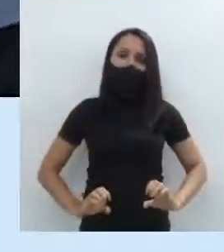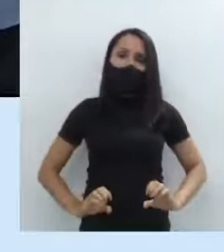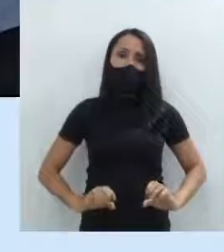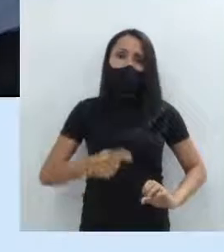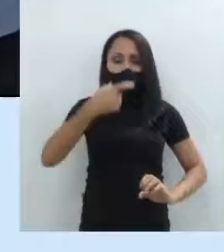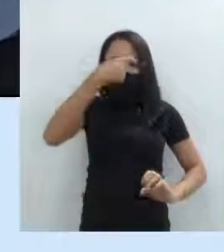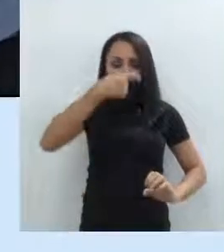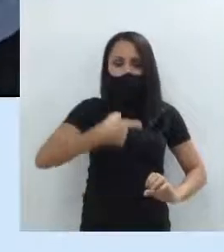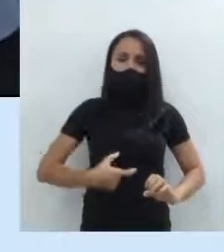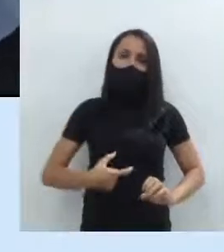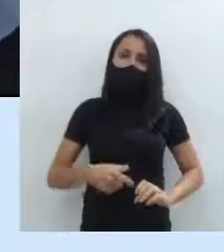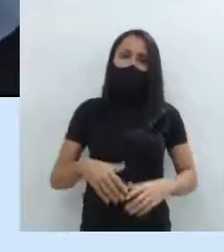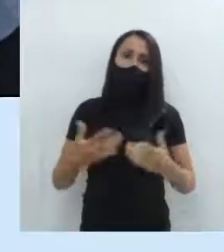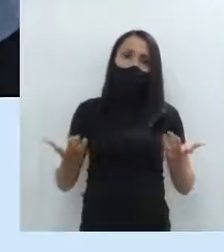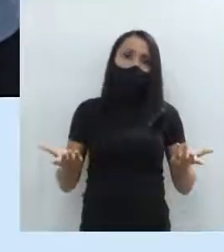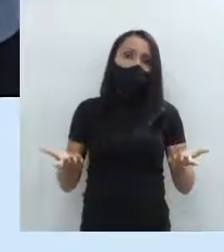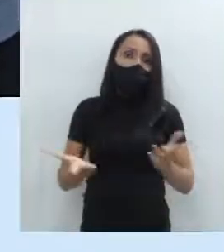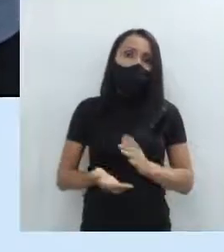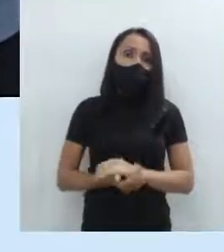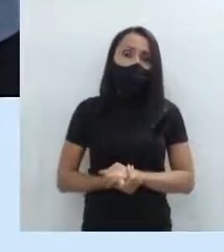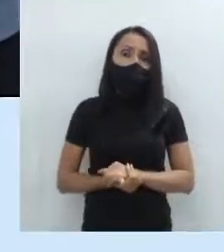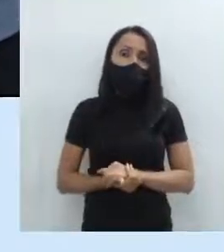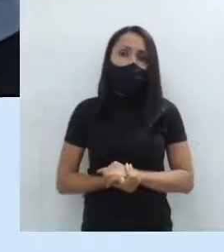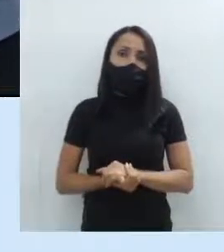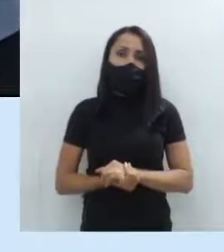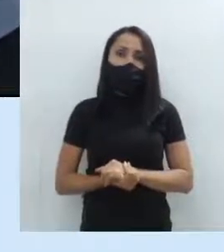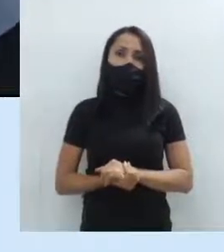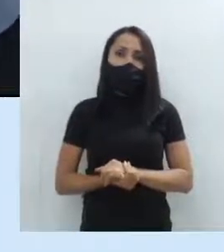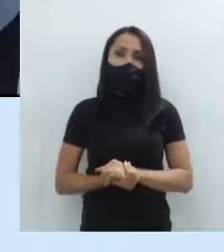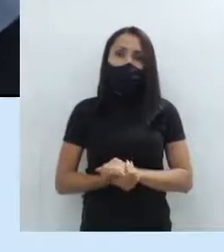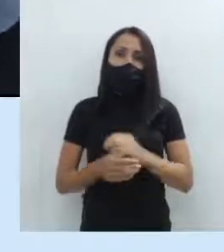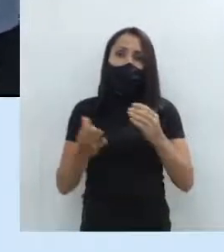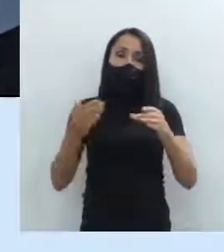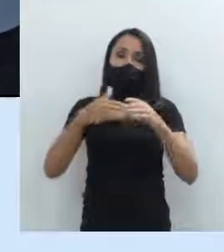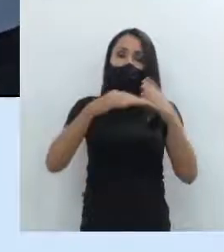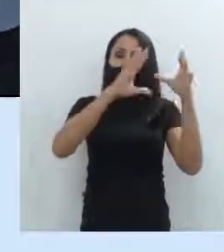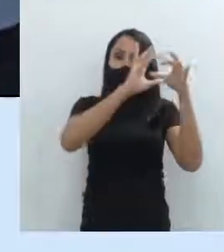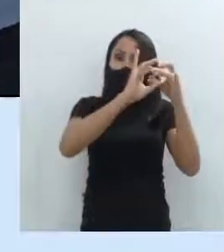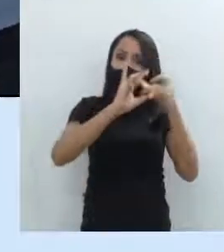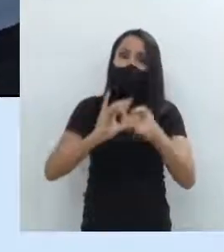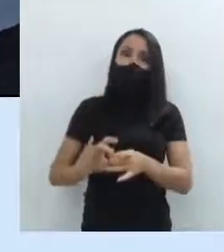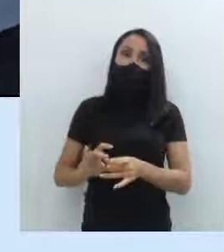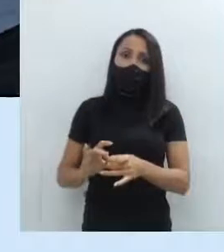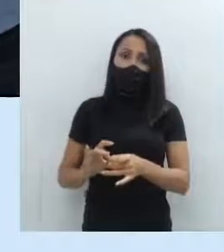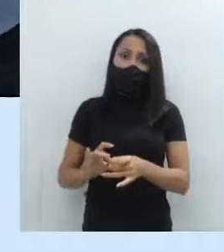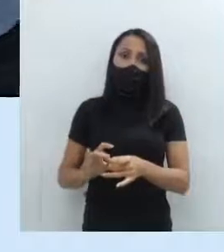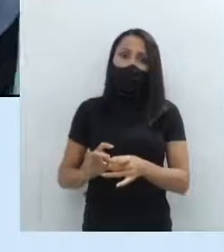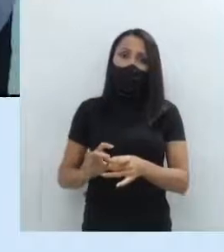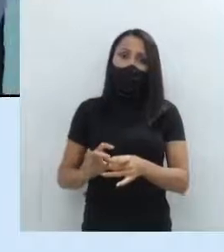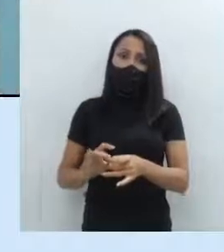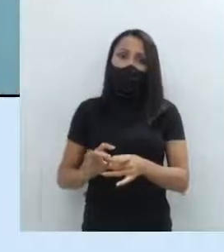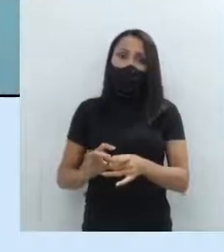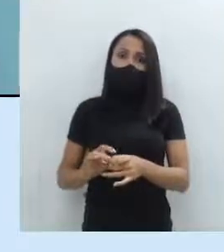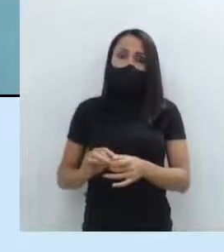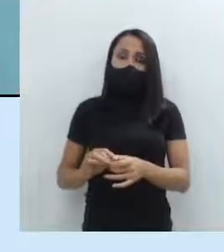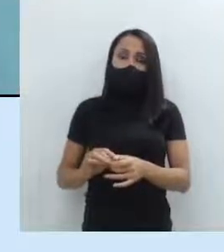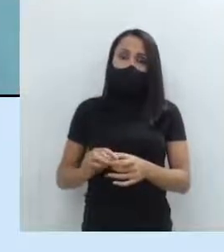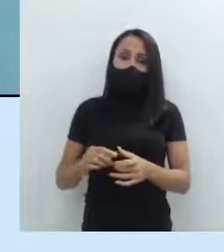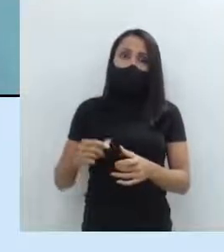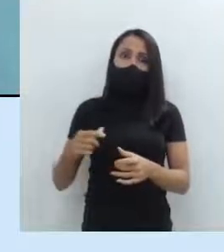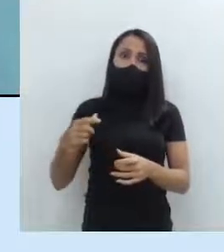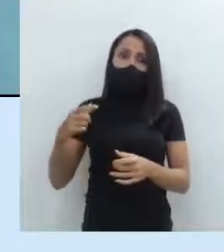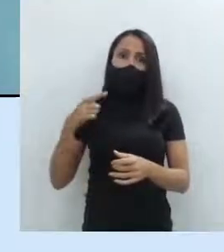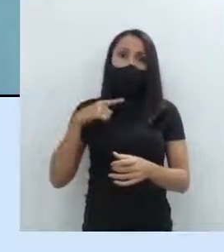da forma que ela deve ser? Então, dentro desse contexto, existe uma jornada que deve